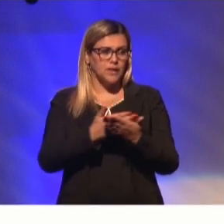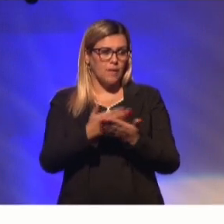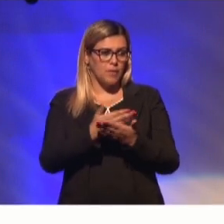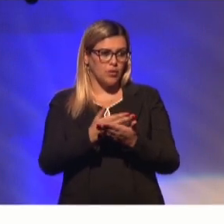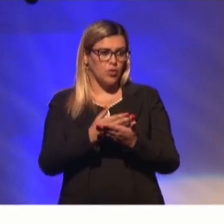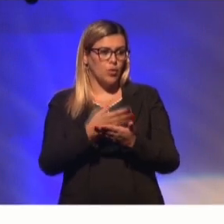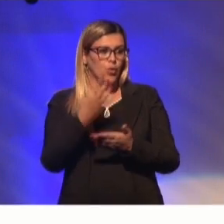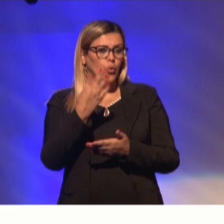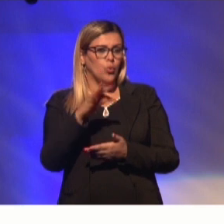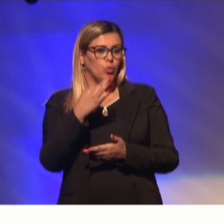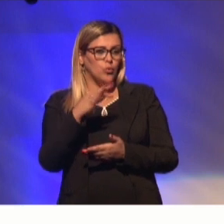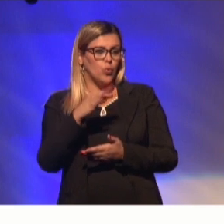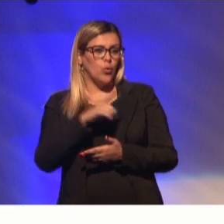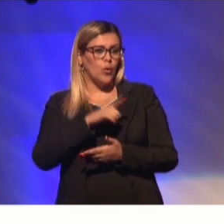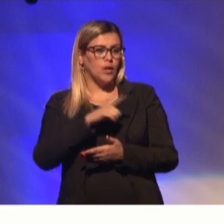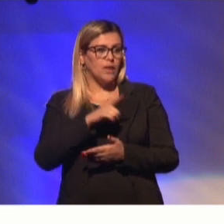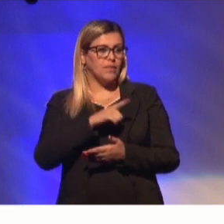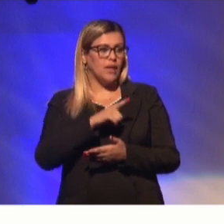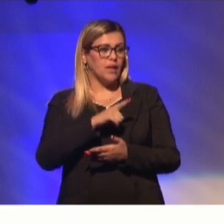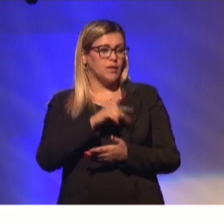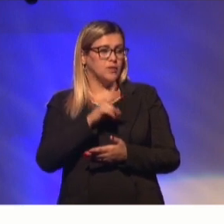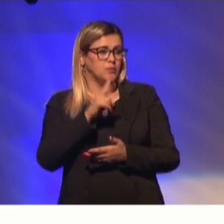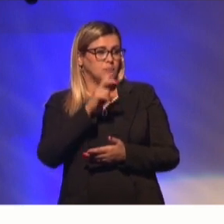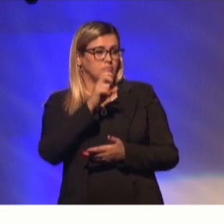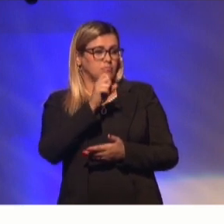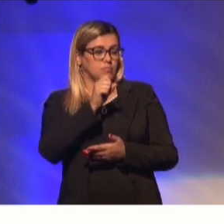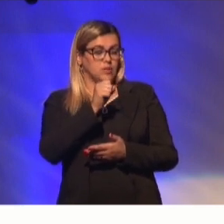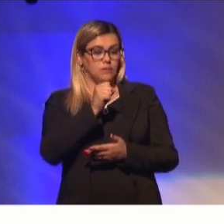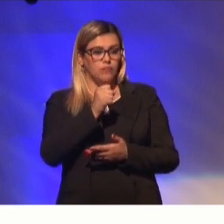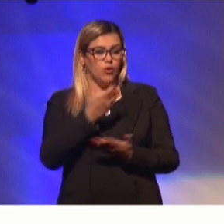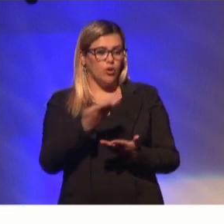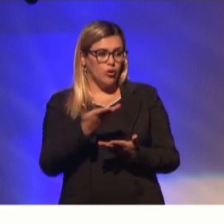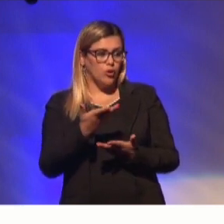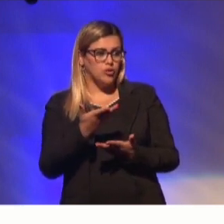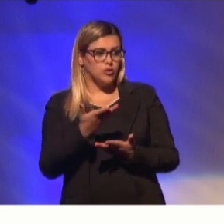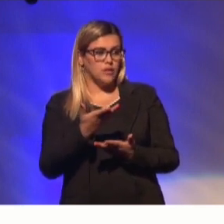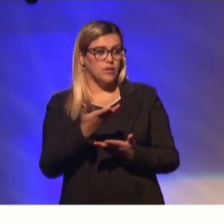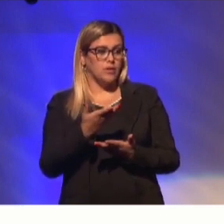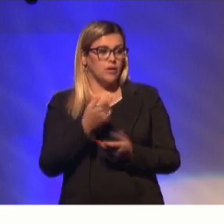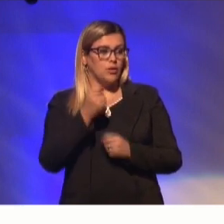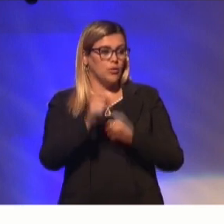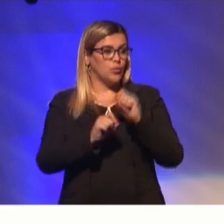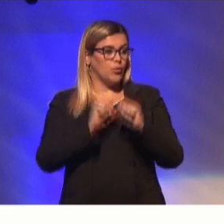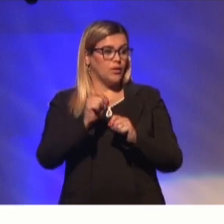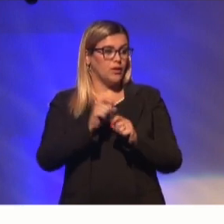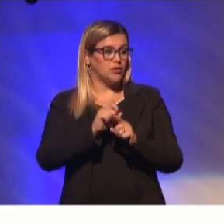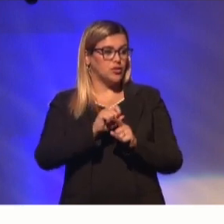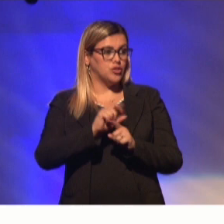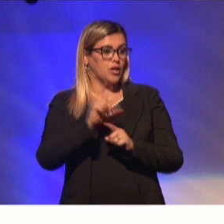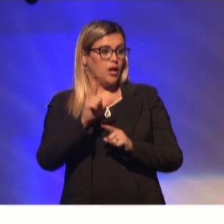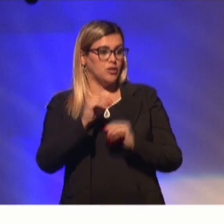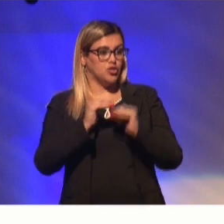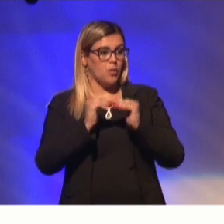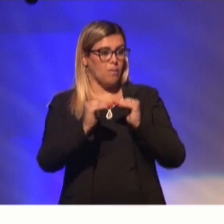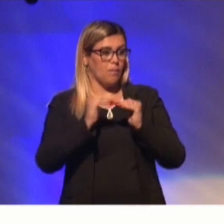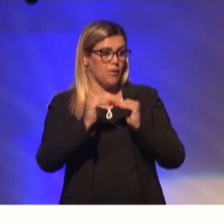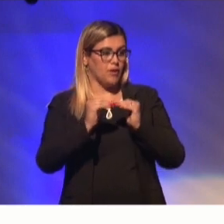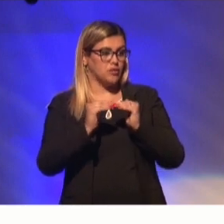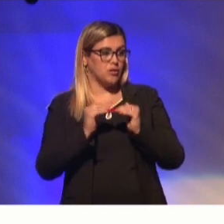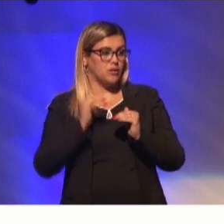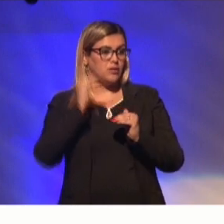dor, principalmente quando a gente tem a intensidade de dor, na utilização de doses de média e alta